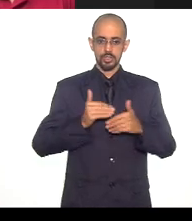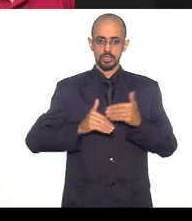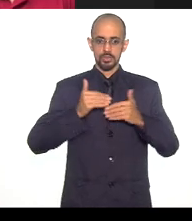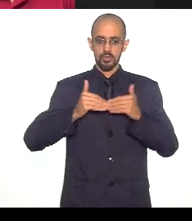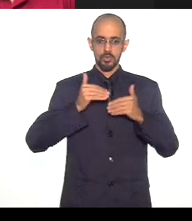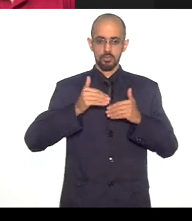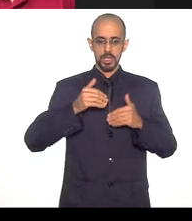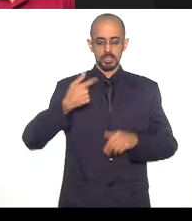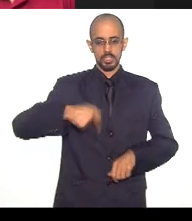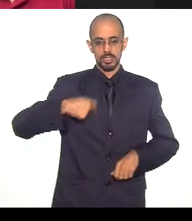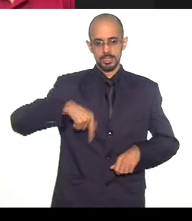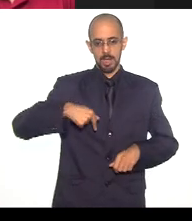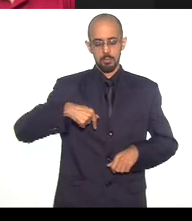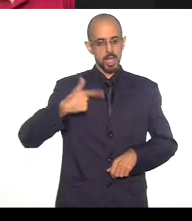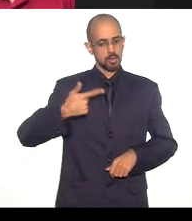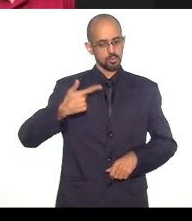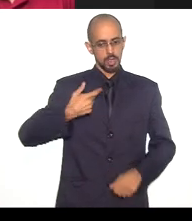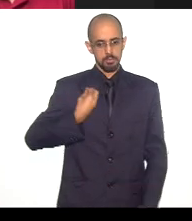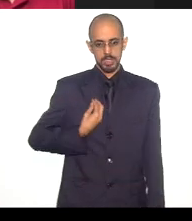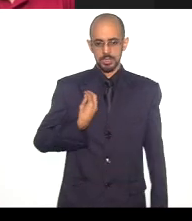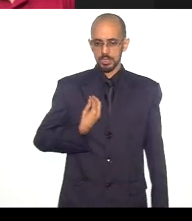não está presente.